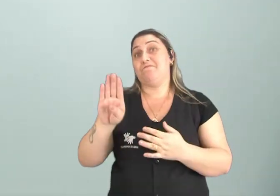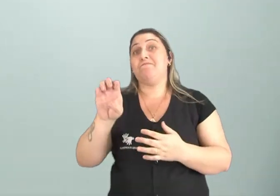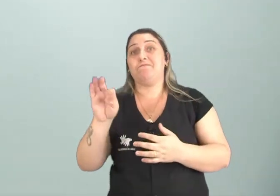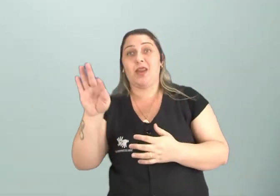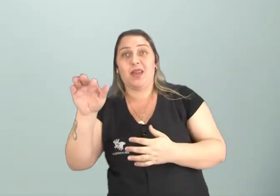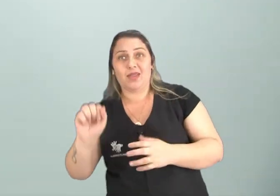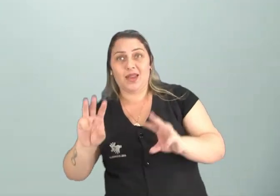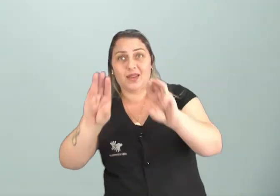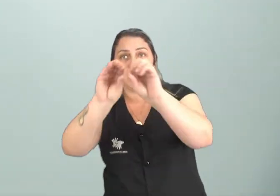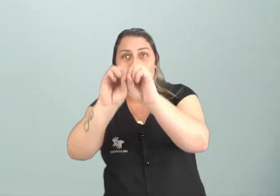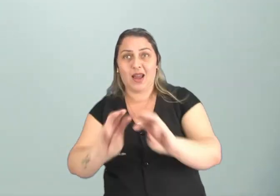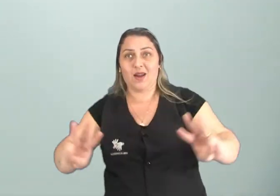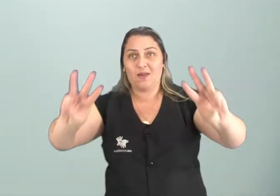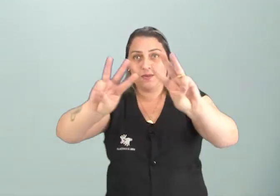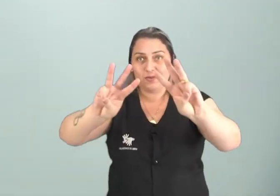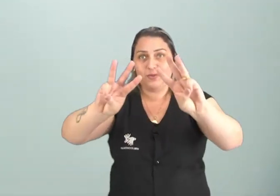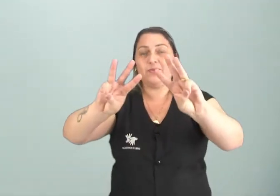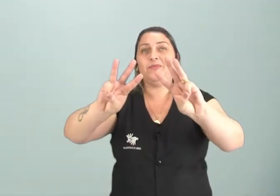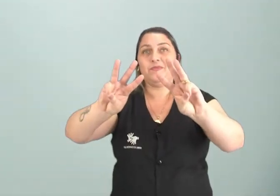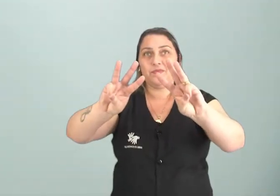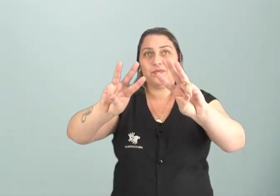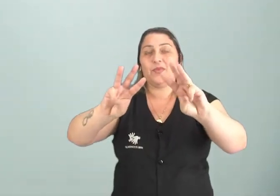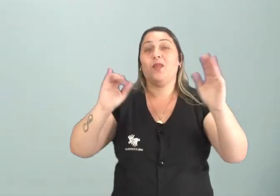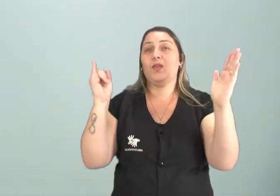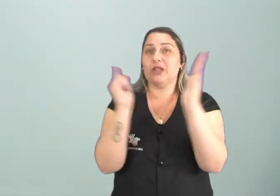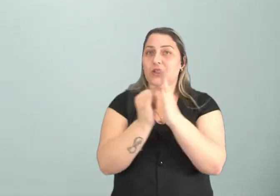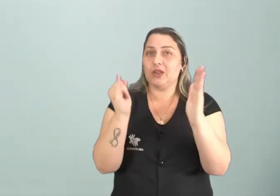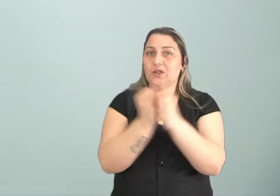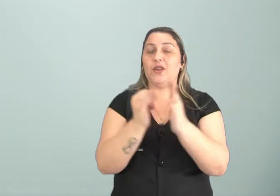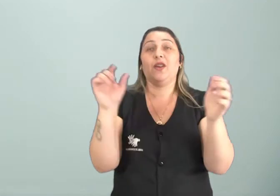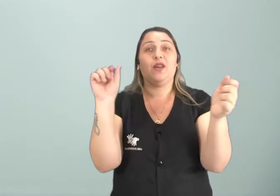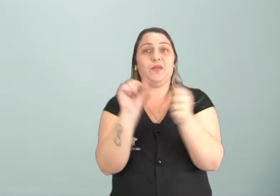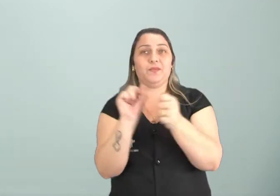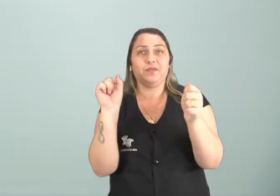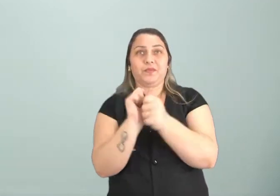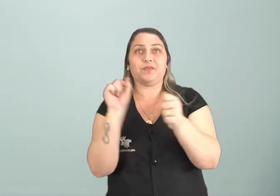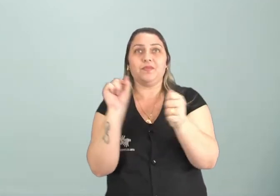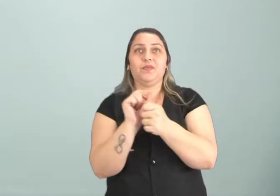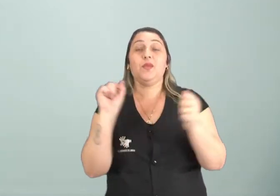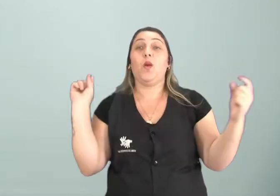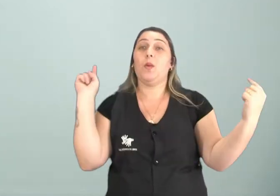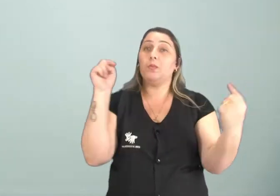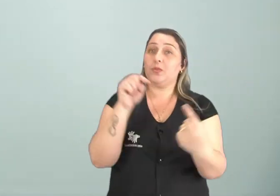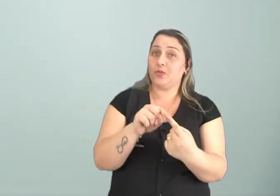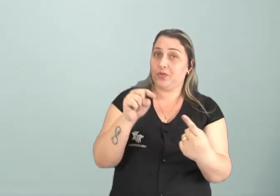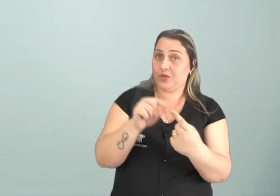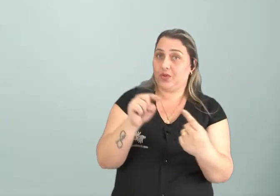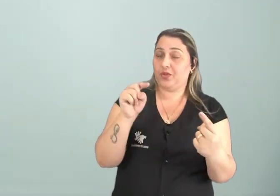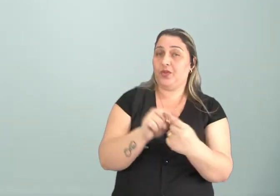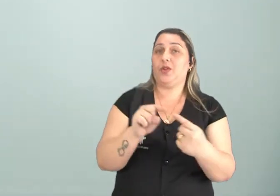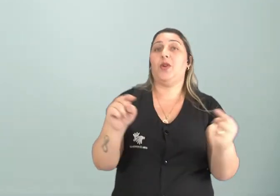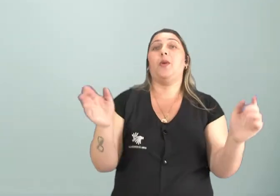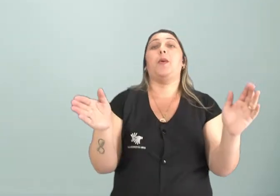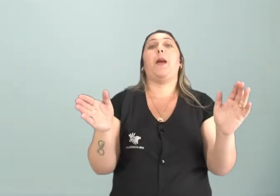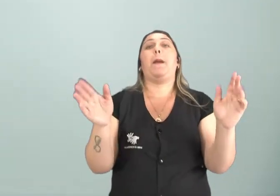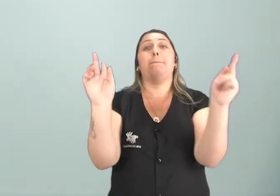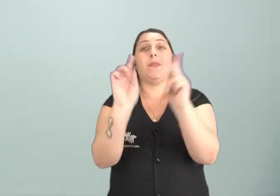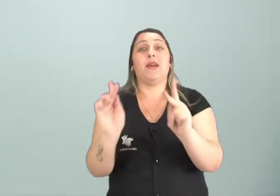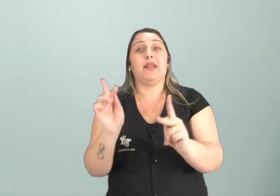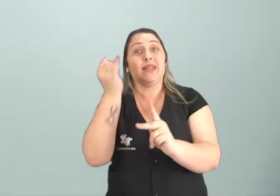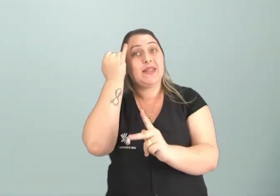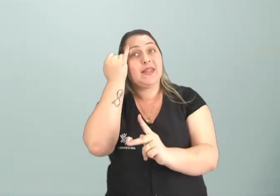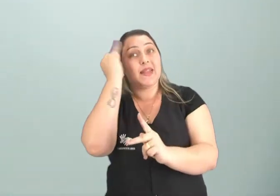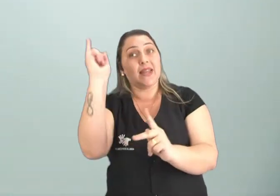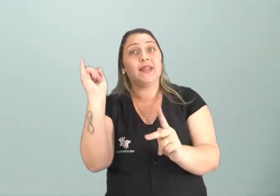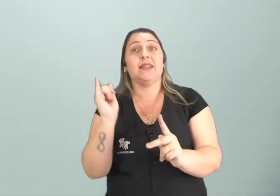ONU, que vai ser uma instituição que vai ser criada justamente com o objetivo de promover a paz e de tentar evitar que